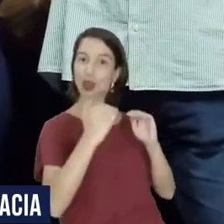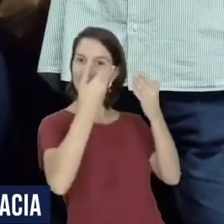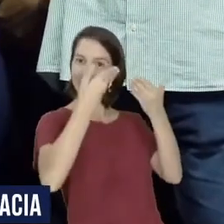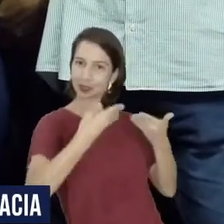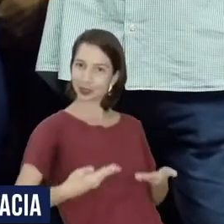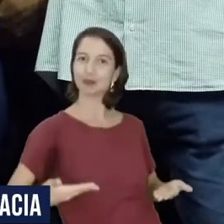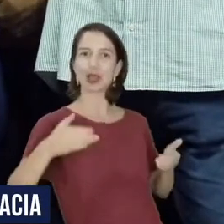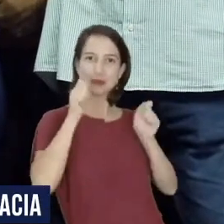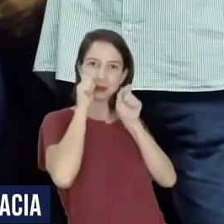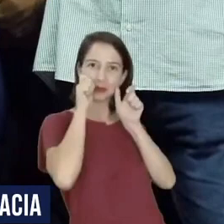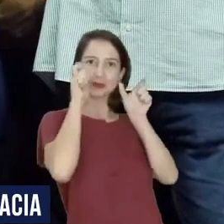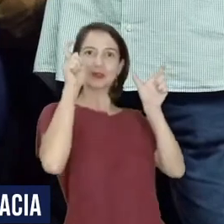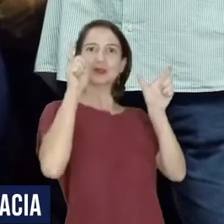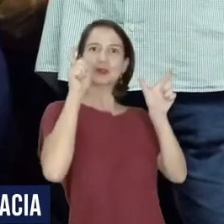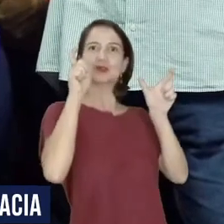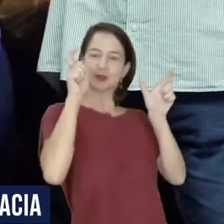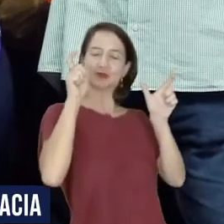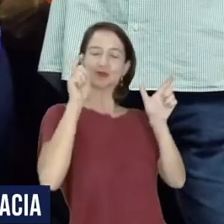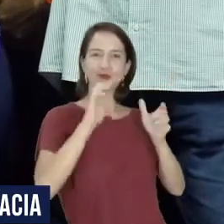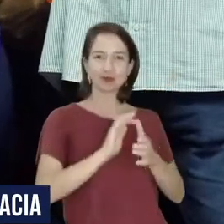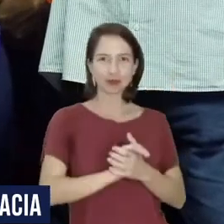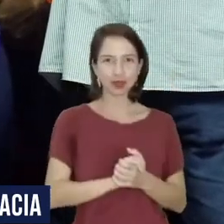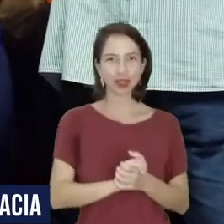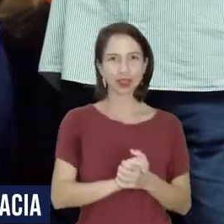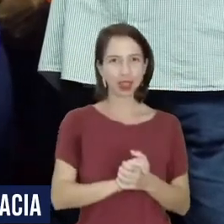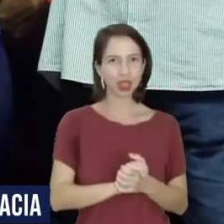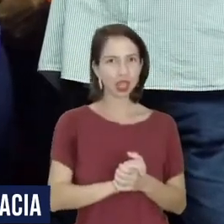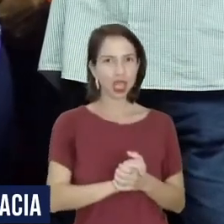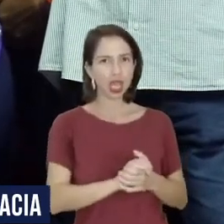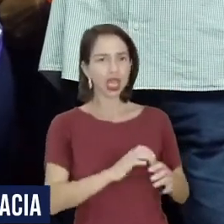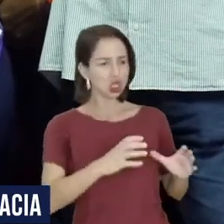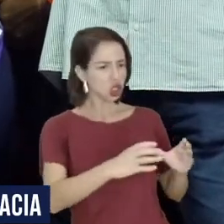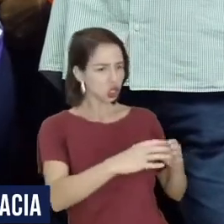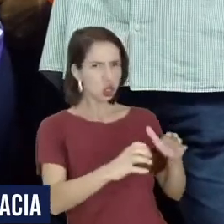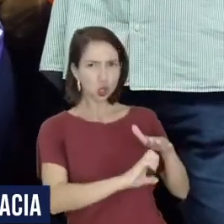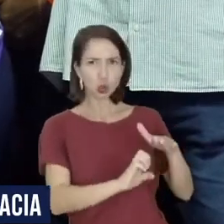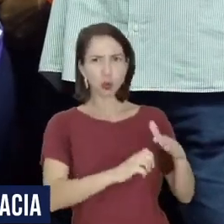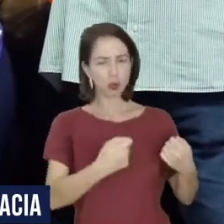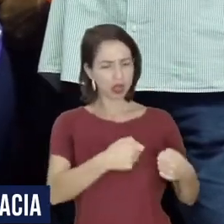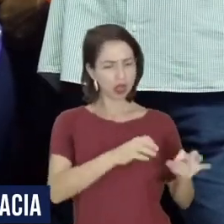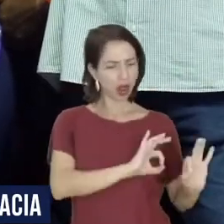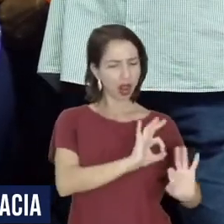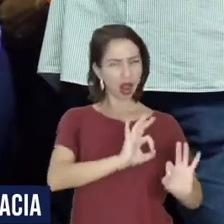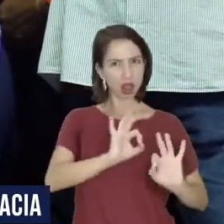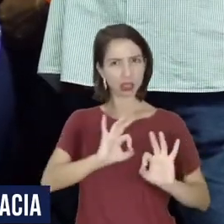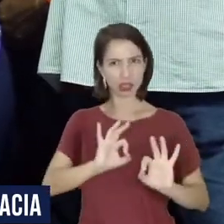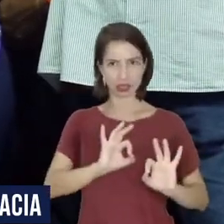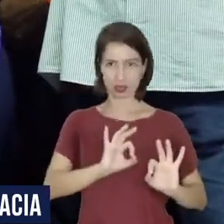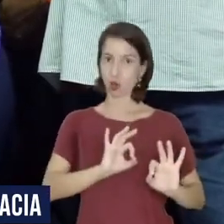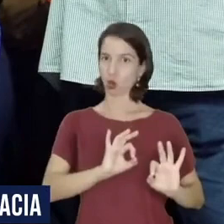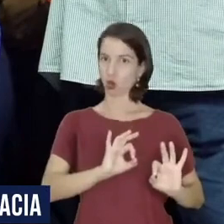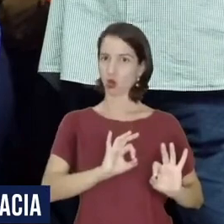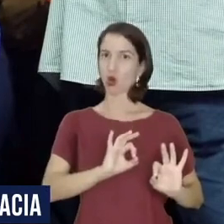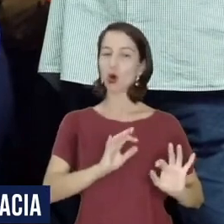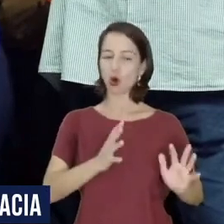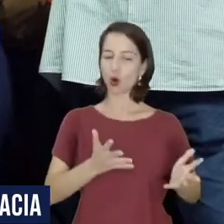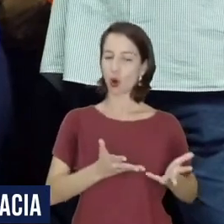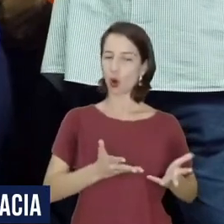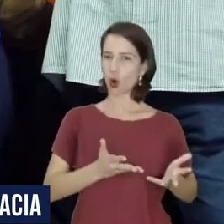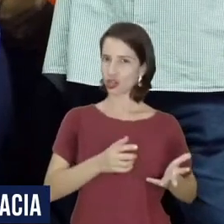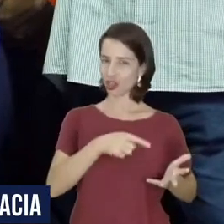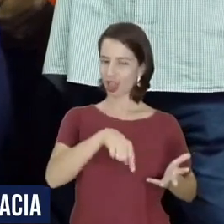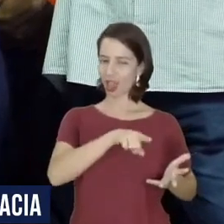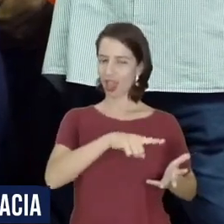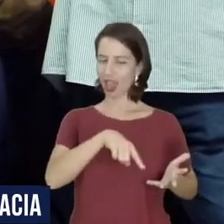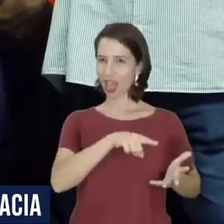eles têm que se preparar, que se eles hoje estão felizes, porque tem um governo que não conversa com